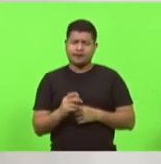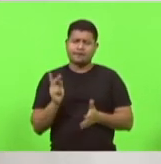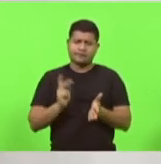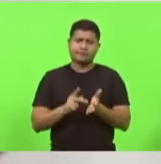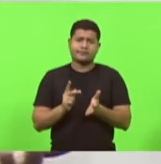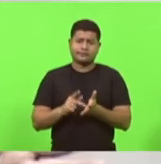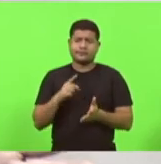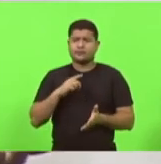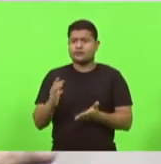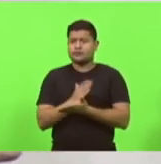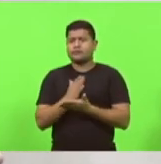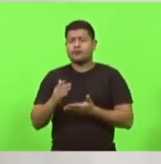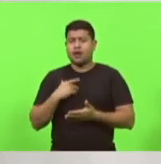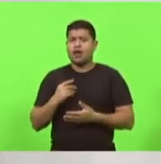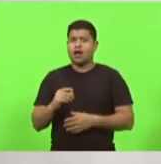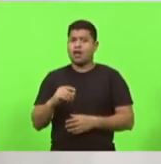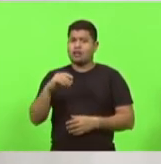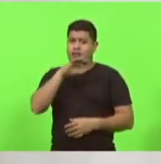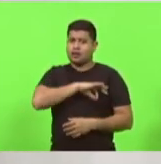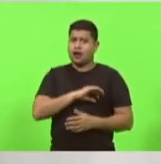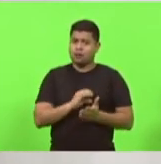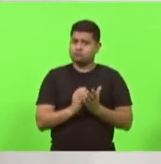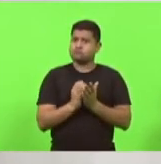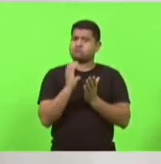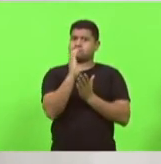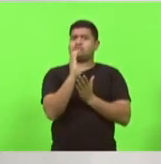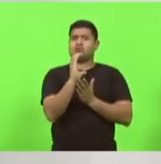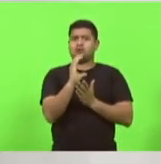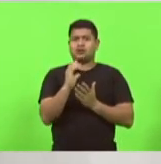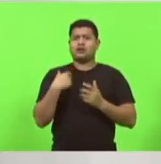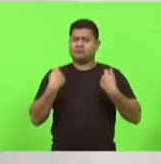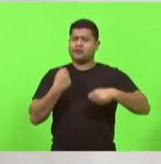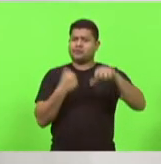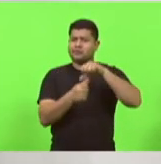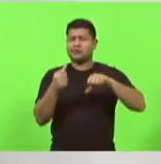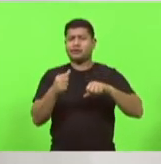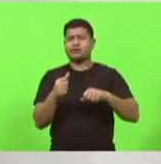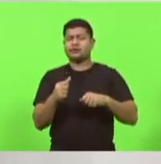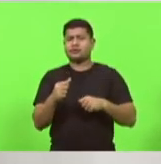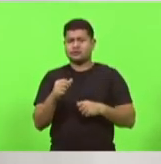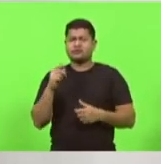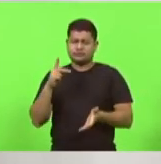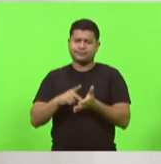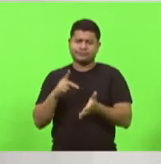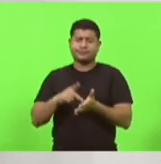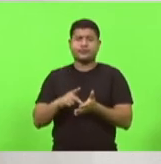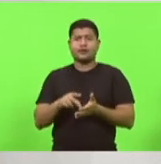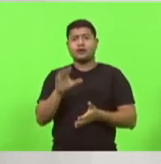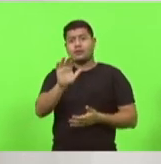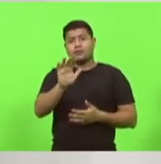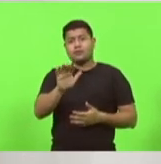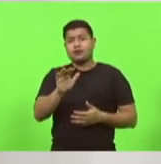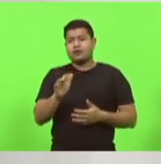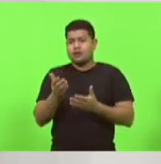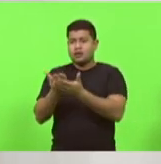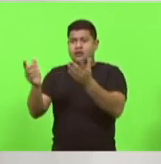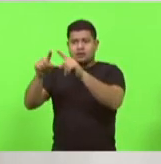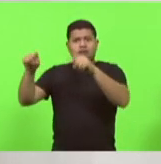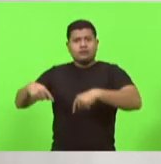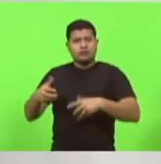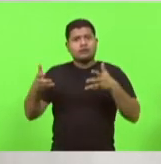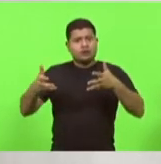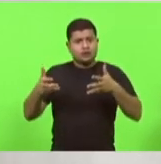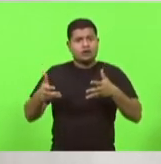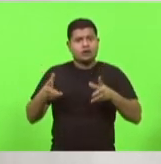que mudar, tem que fazer alterações, tem. Então vamos fazer. Os servidores também querem fazer.